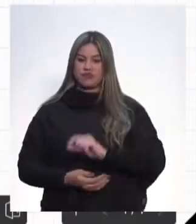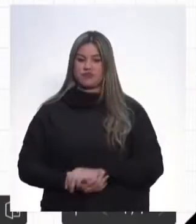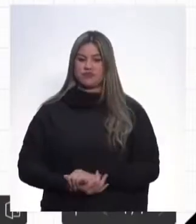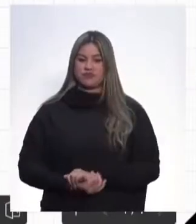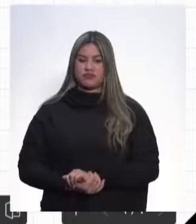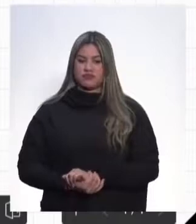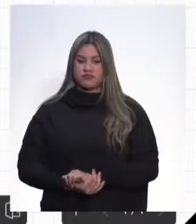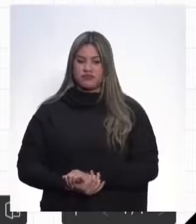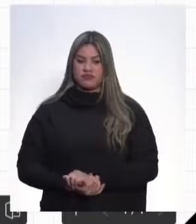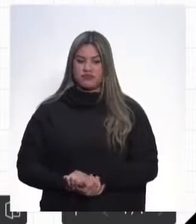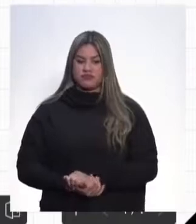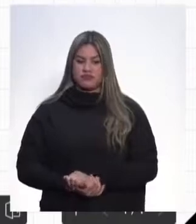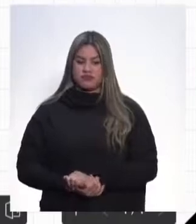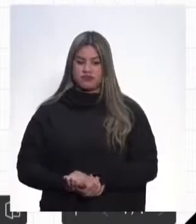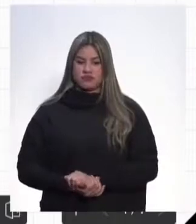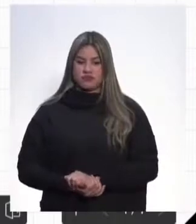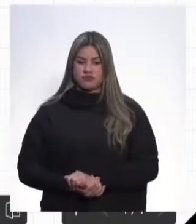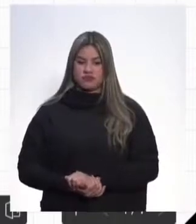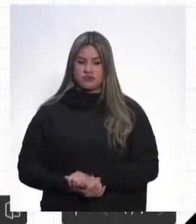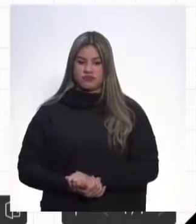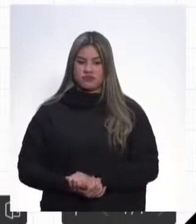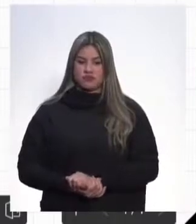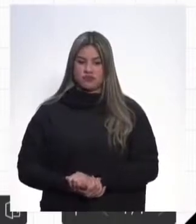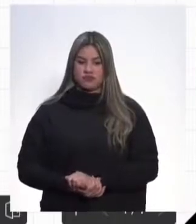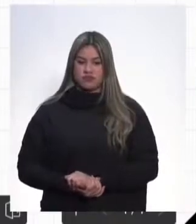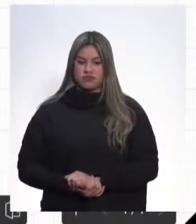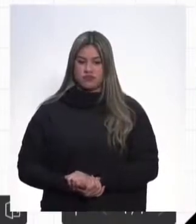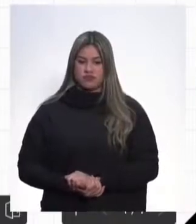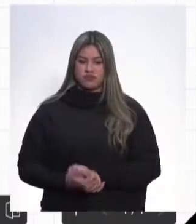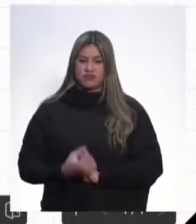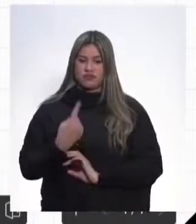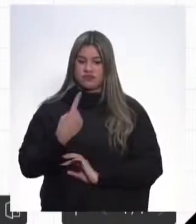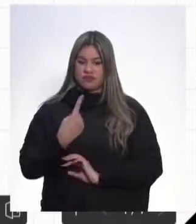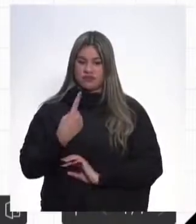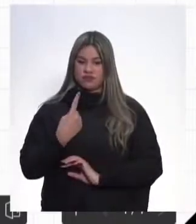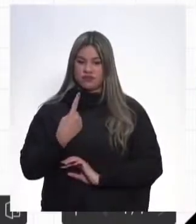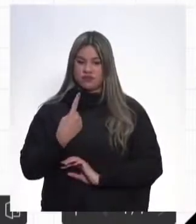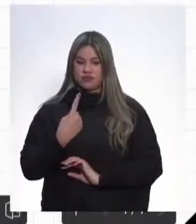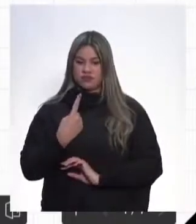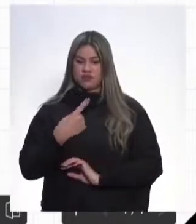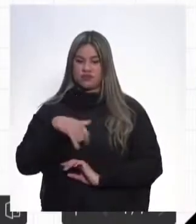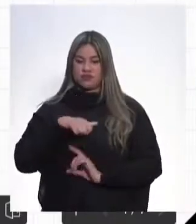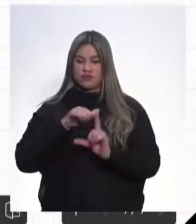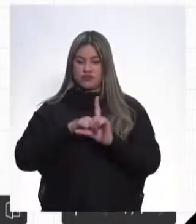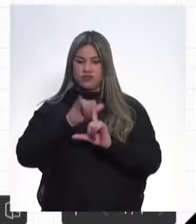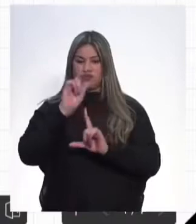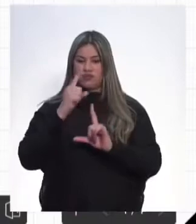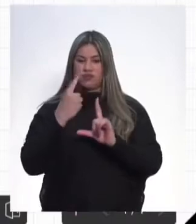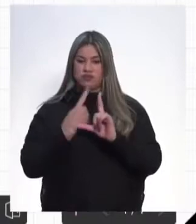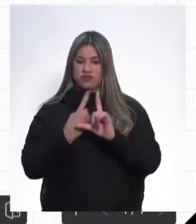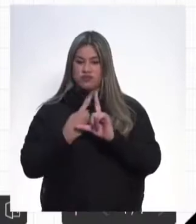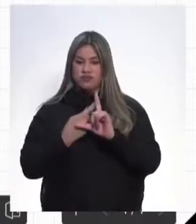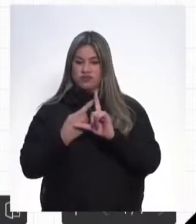Ou seja, o segundo par ordenado está aqui. 1 positivo no y,